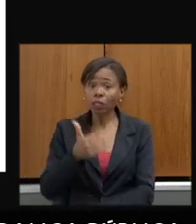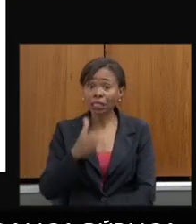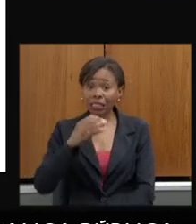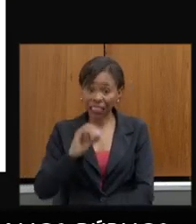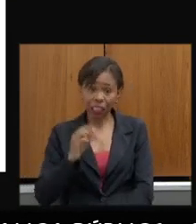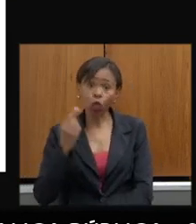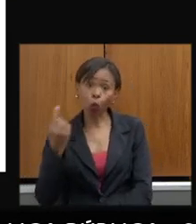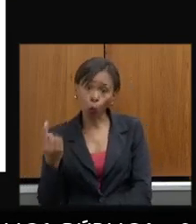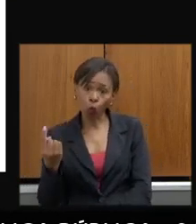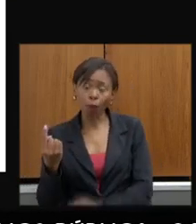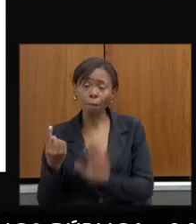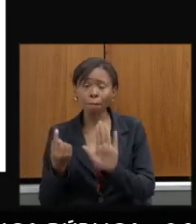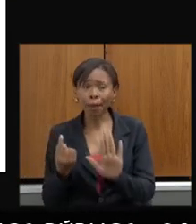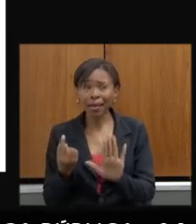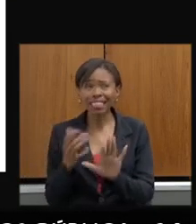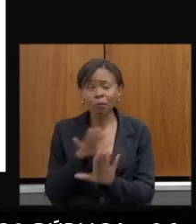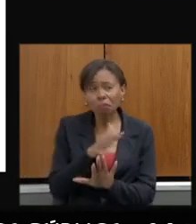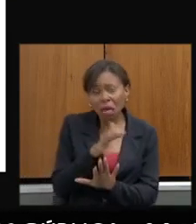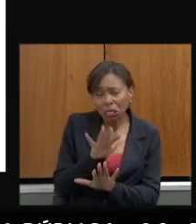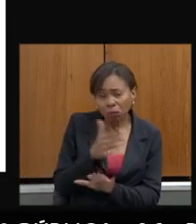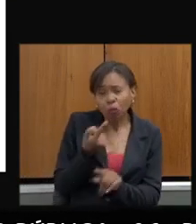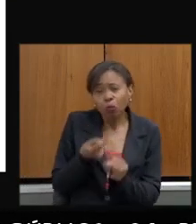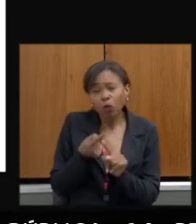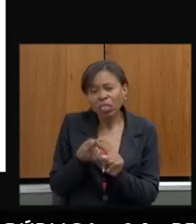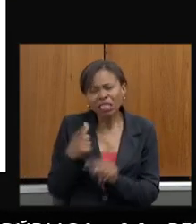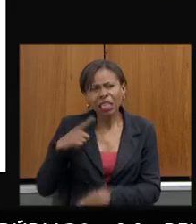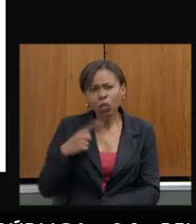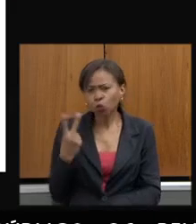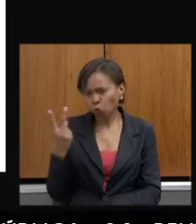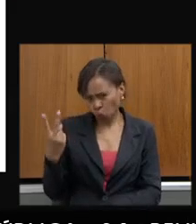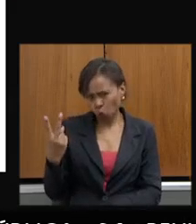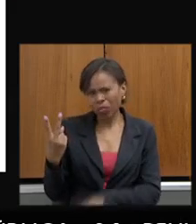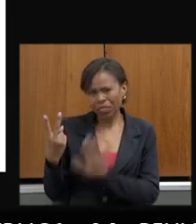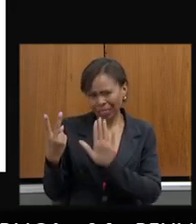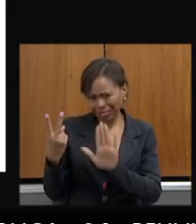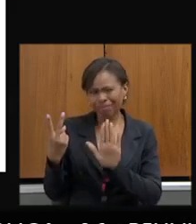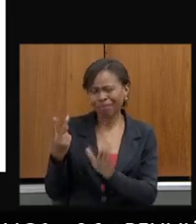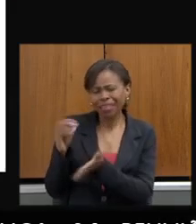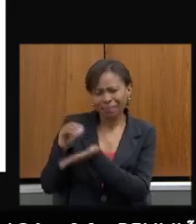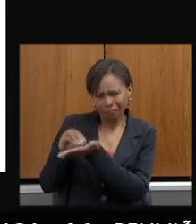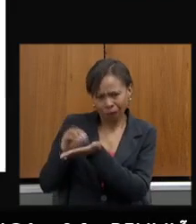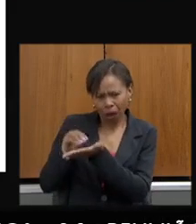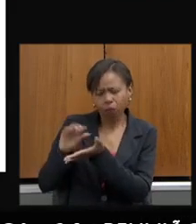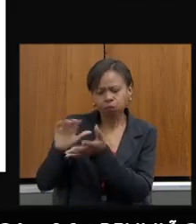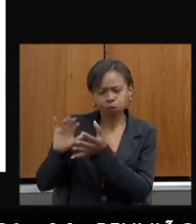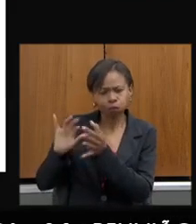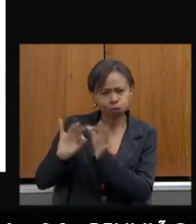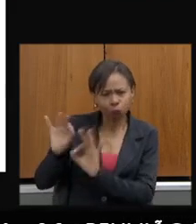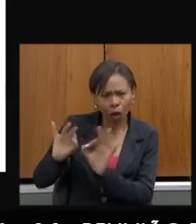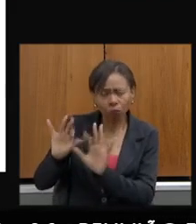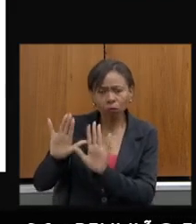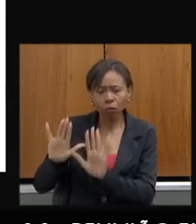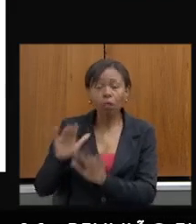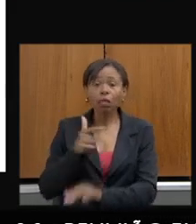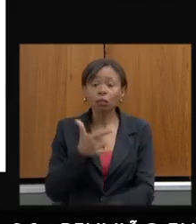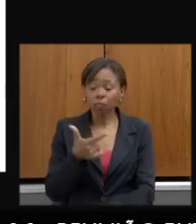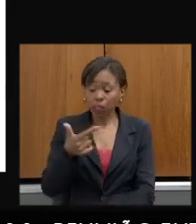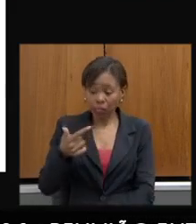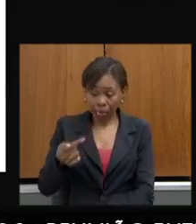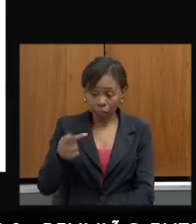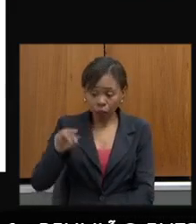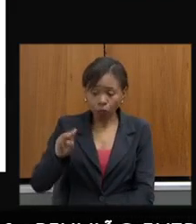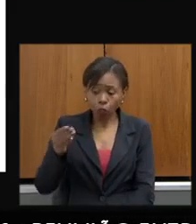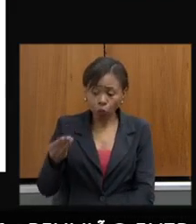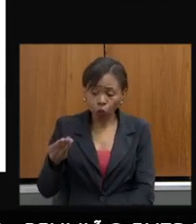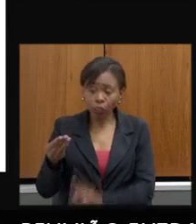aproximadamente porque tem duas aí que a gente pode encontrar uma outra solução e isso tá em andamento desse valor de 27 milhões 3